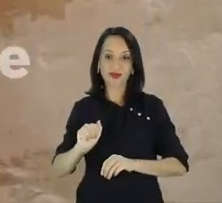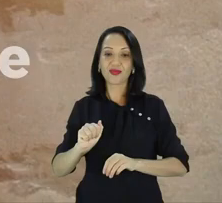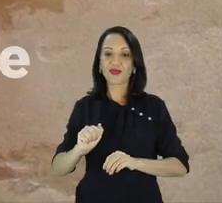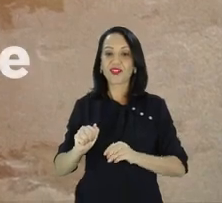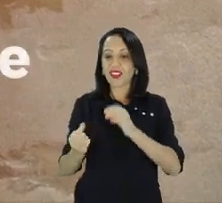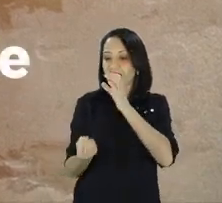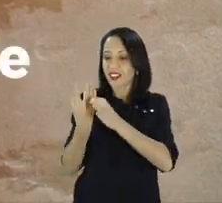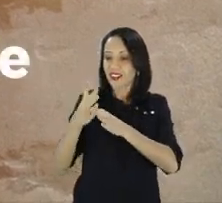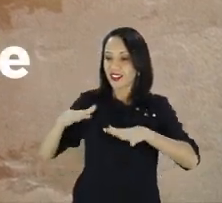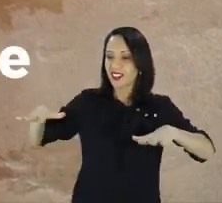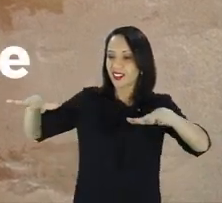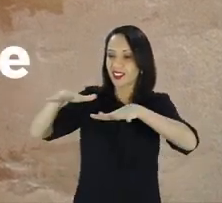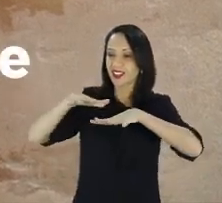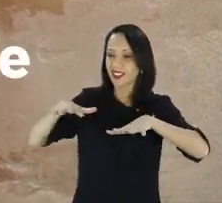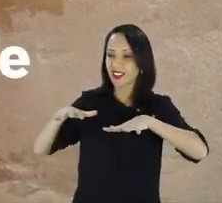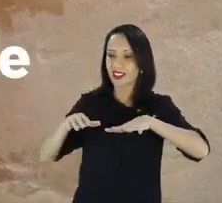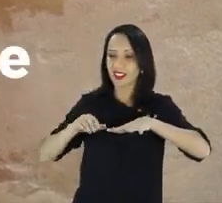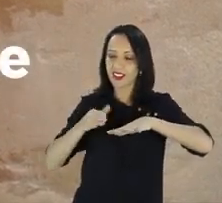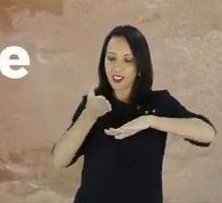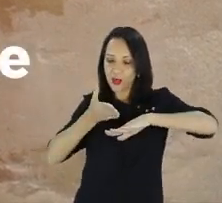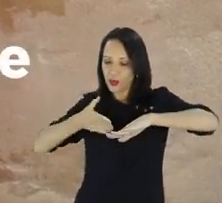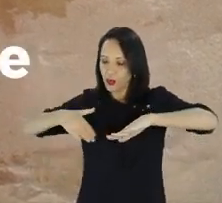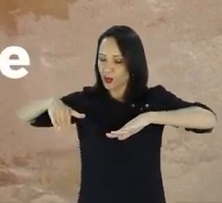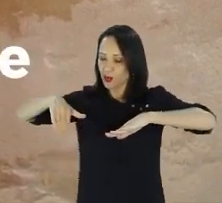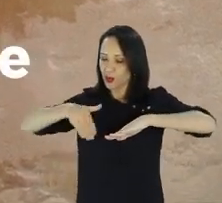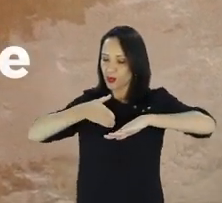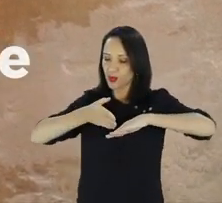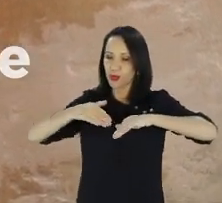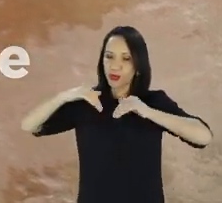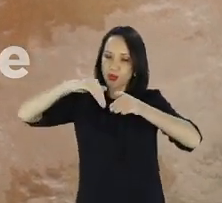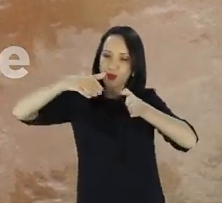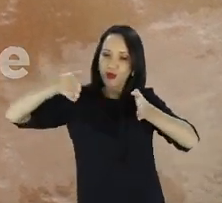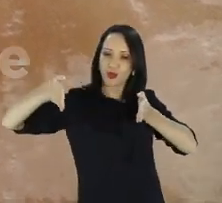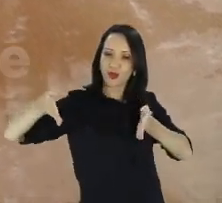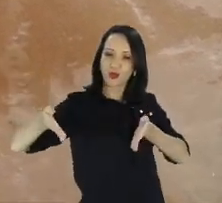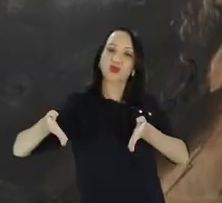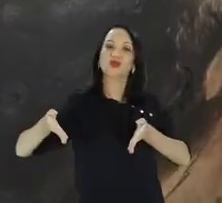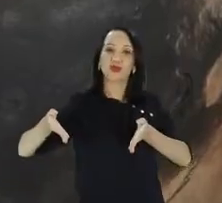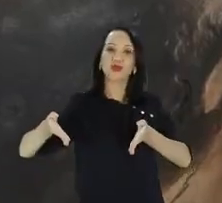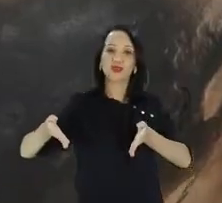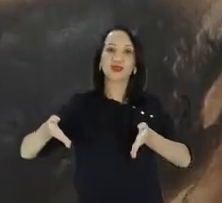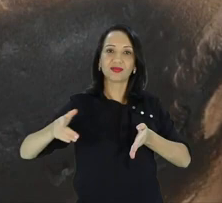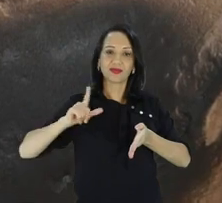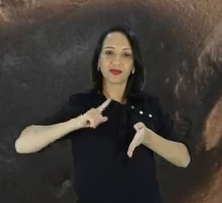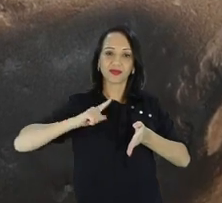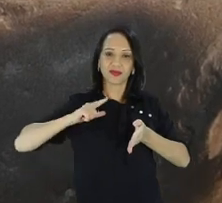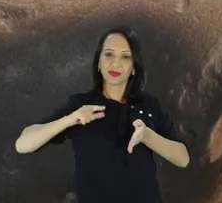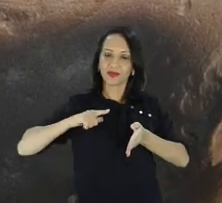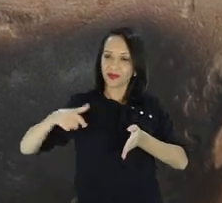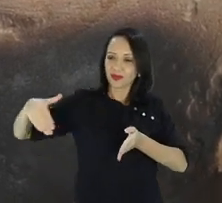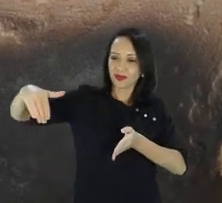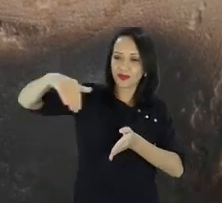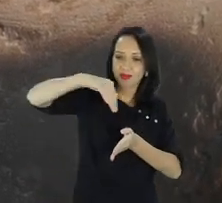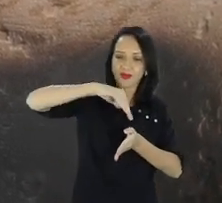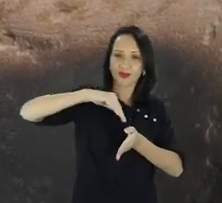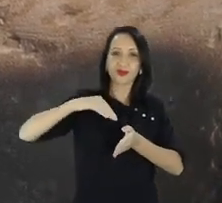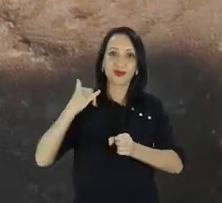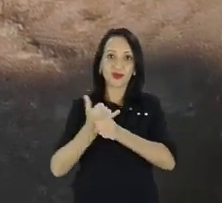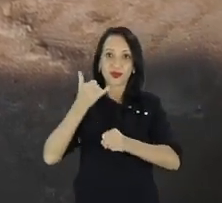e a gente cria um espaço vazio né na verdade entre as duas partes que vai ser por onde o alumínio vai passar